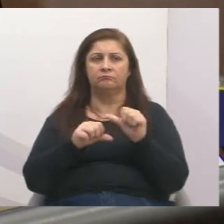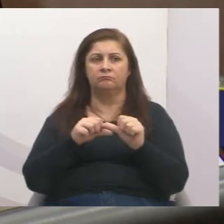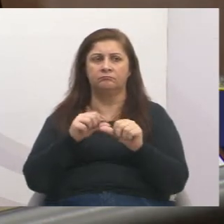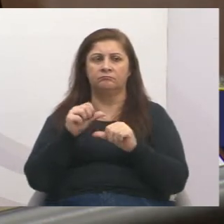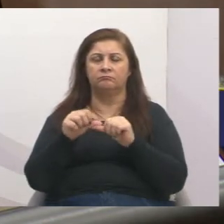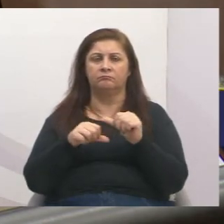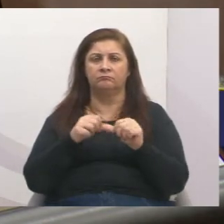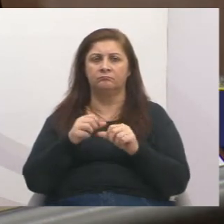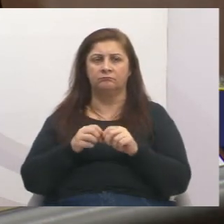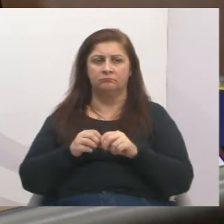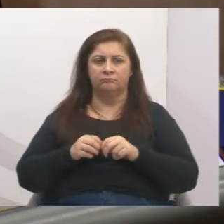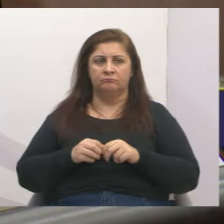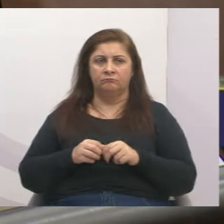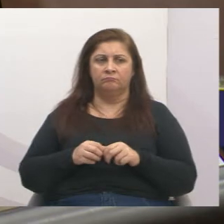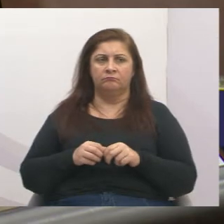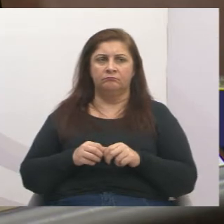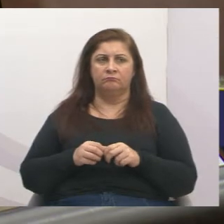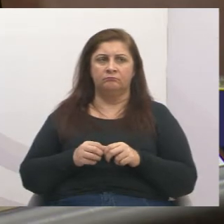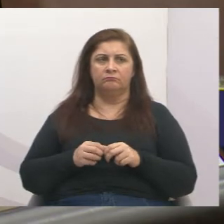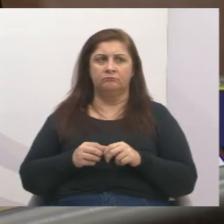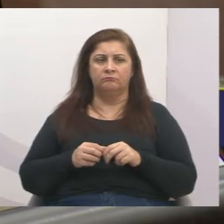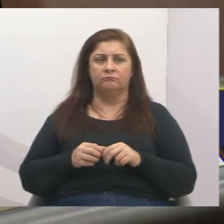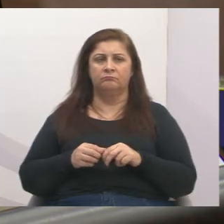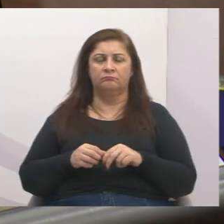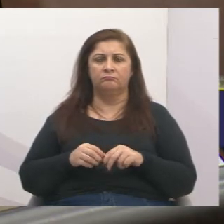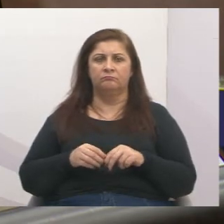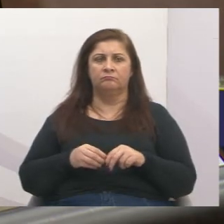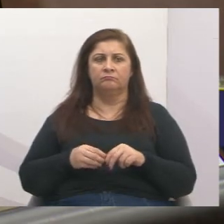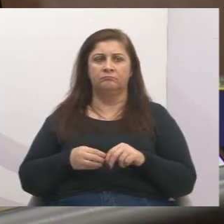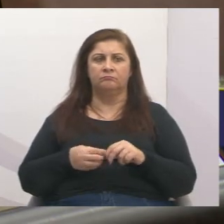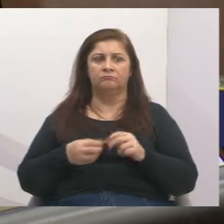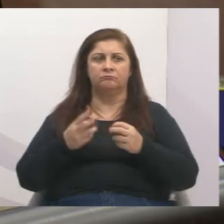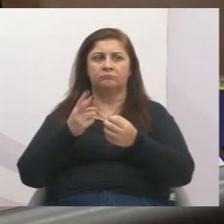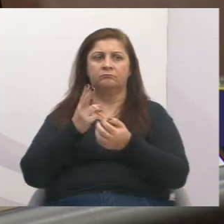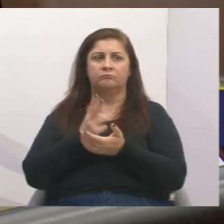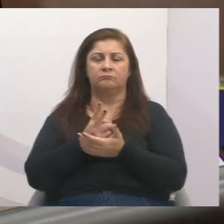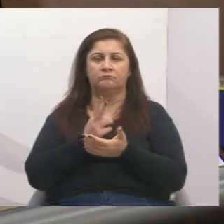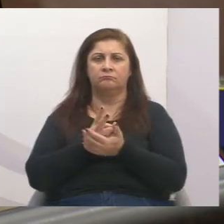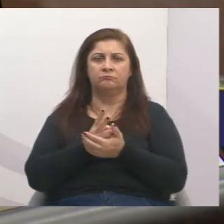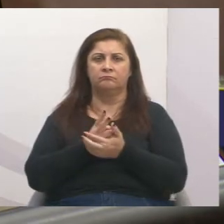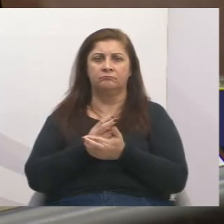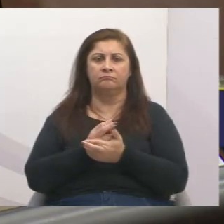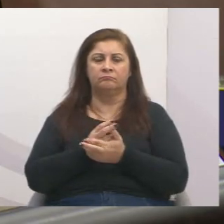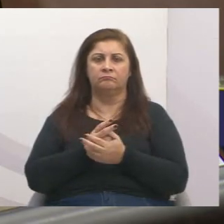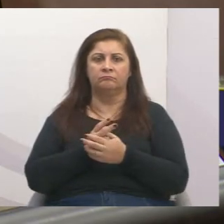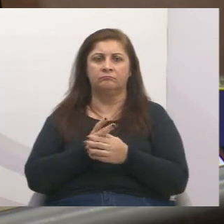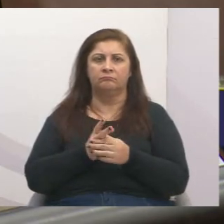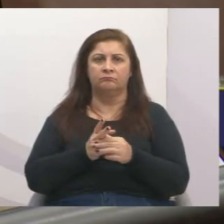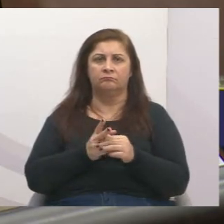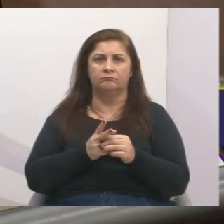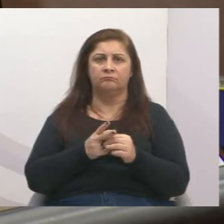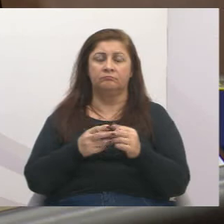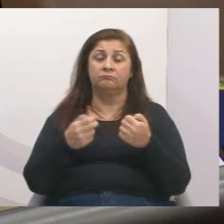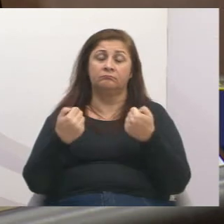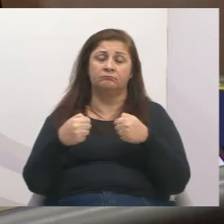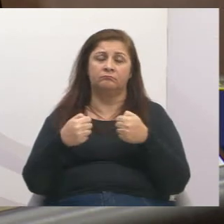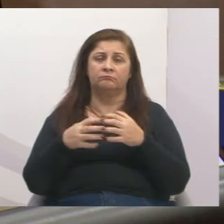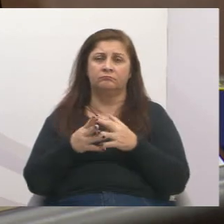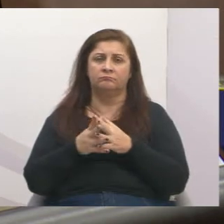as gestões posteriores, sempre a gente viu que há um cunho de